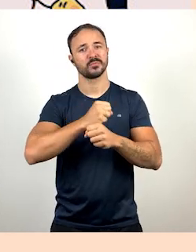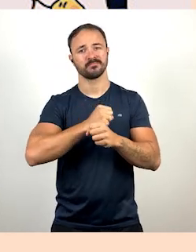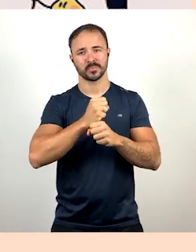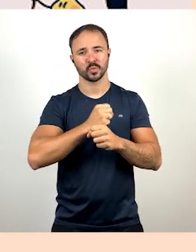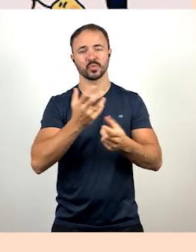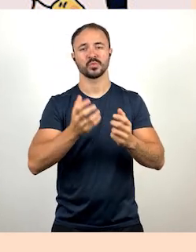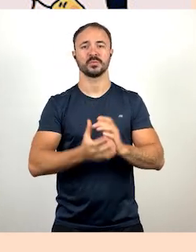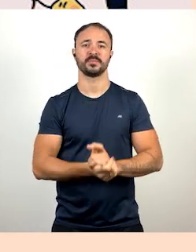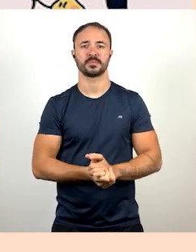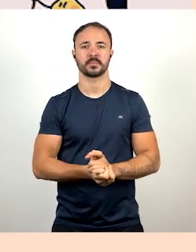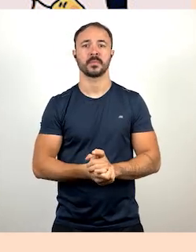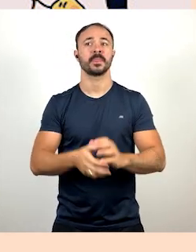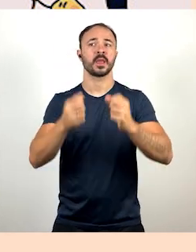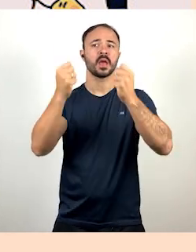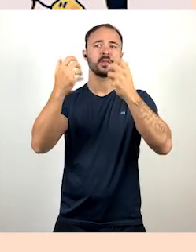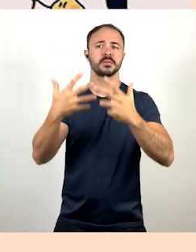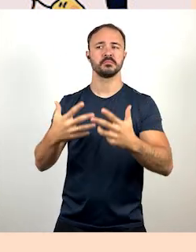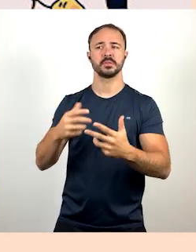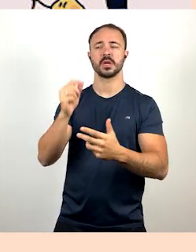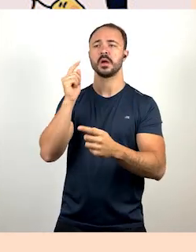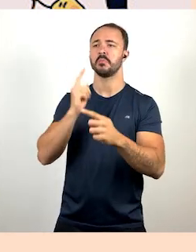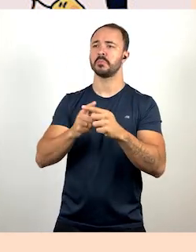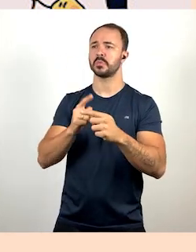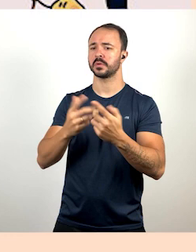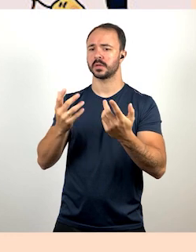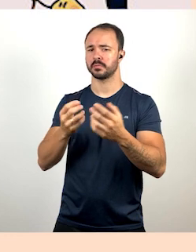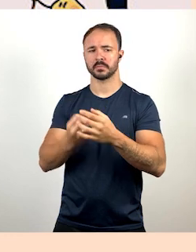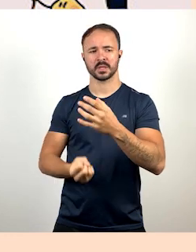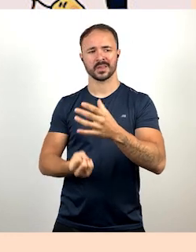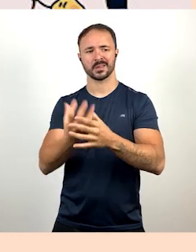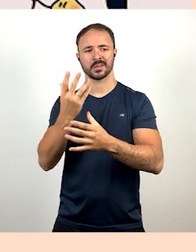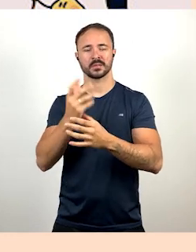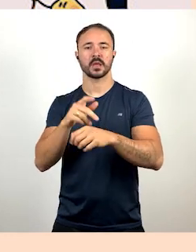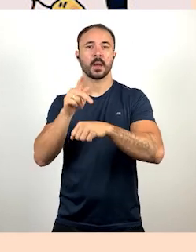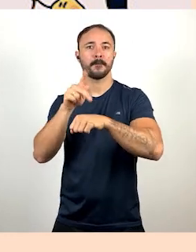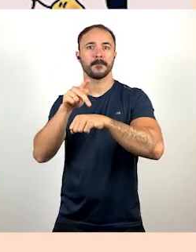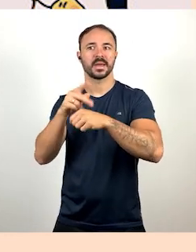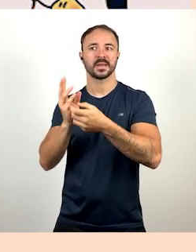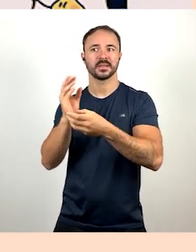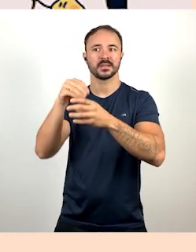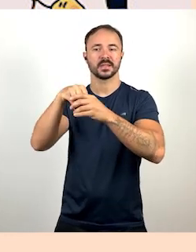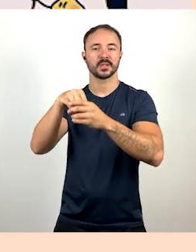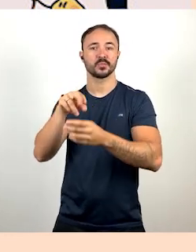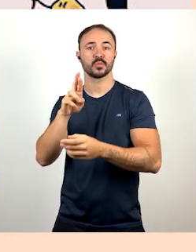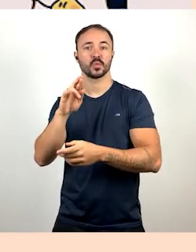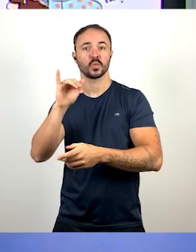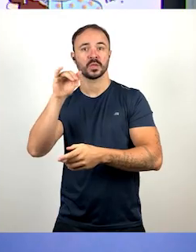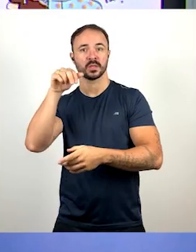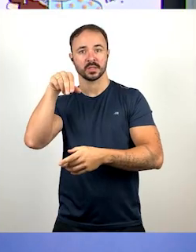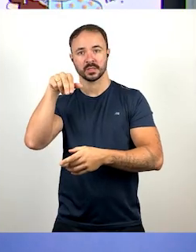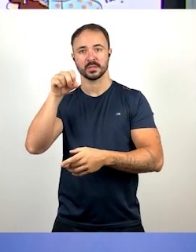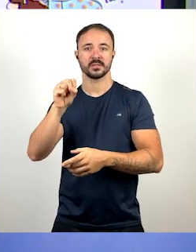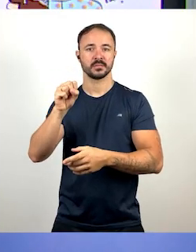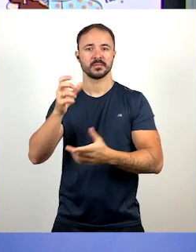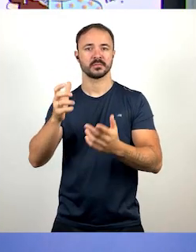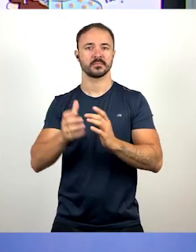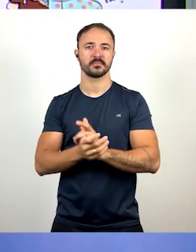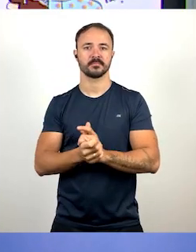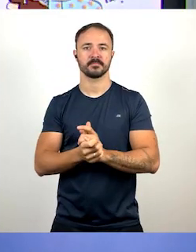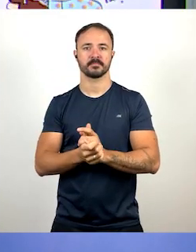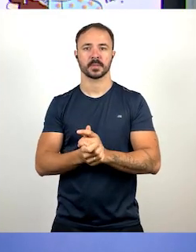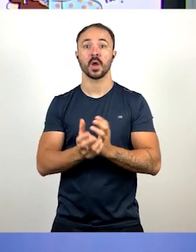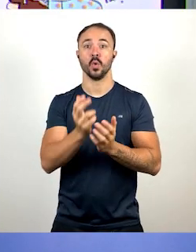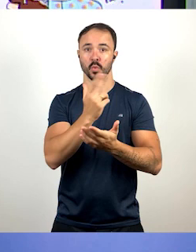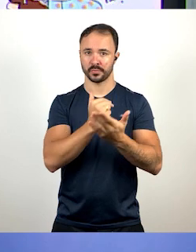todos os anos. Explique o porquê da formação dessas pedras nos rins. A